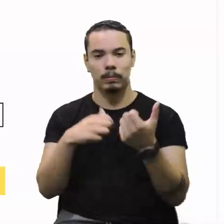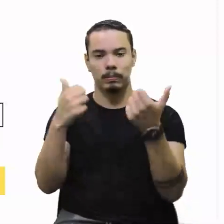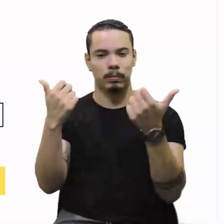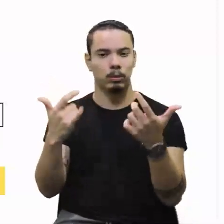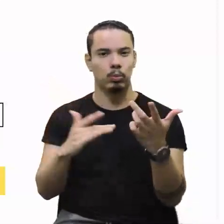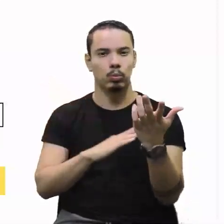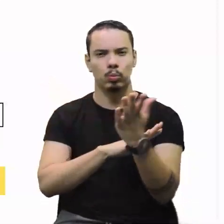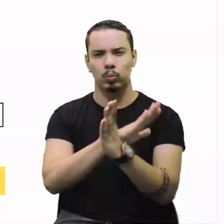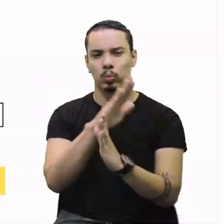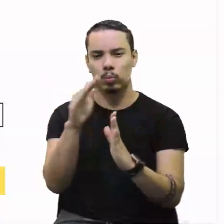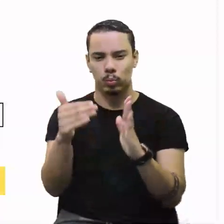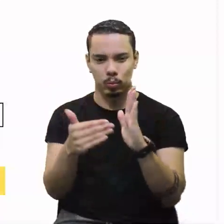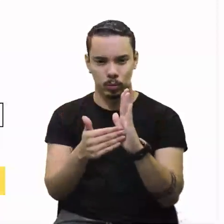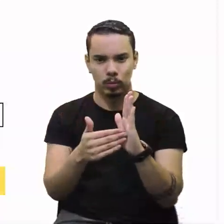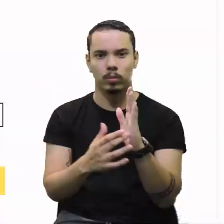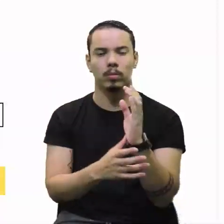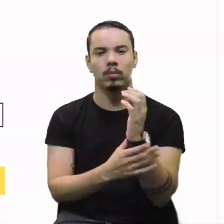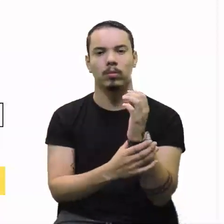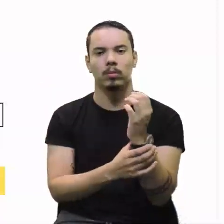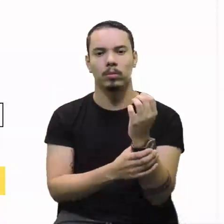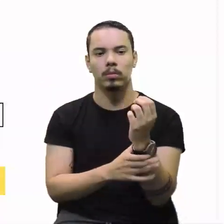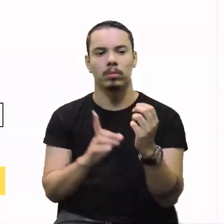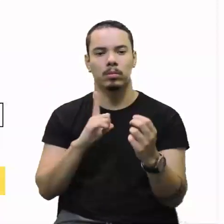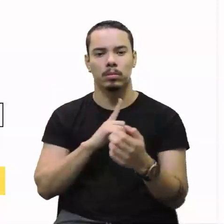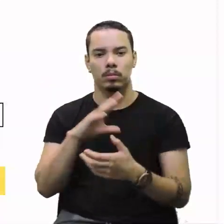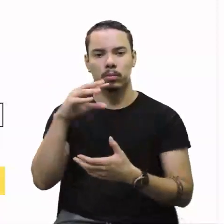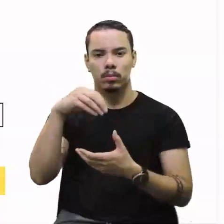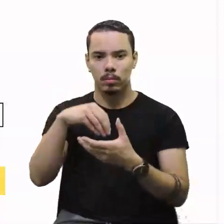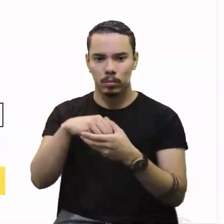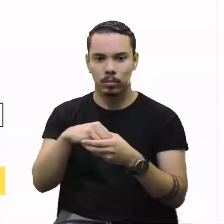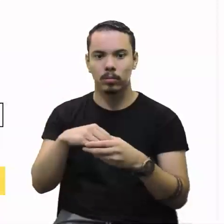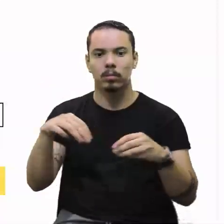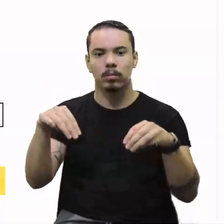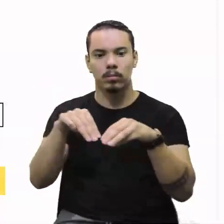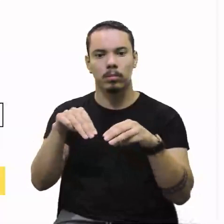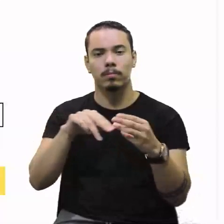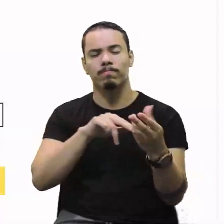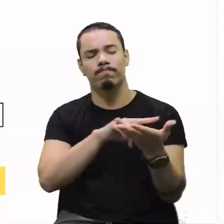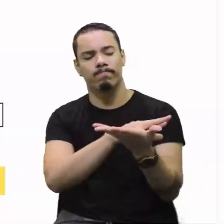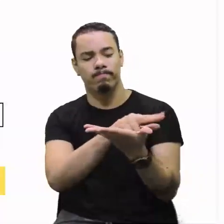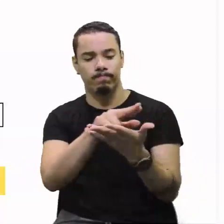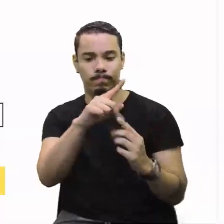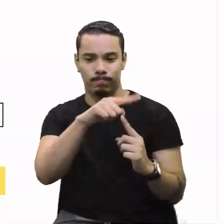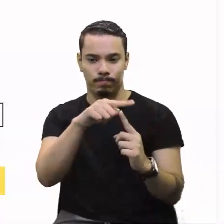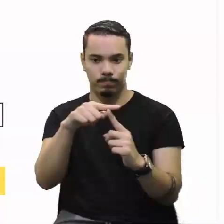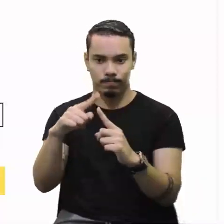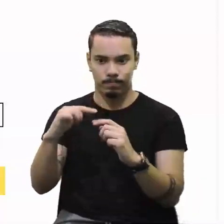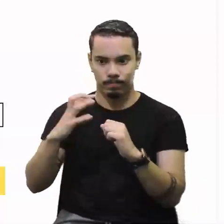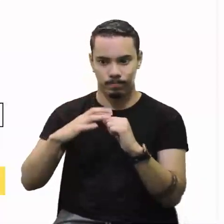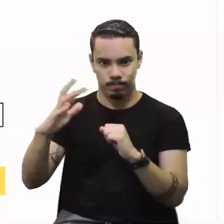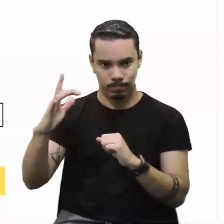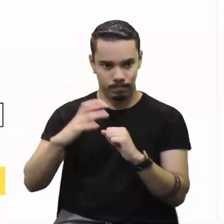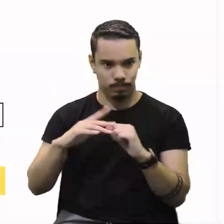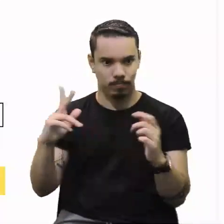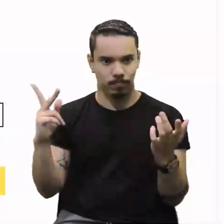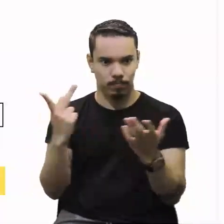Todo o espectro é um arranjo obtido quando os vários tipos de ondas